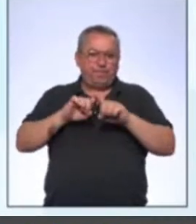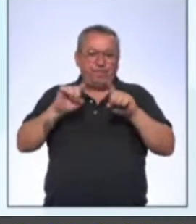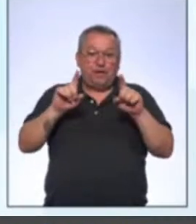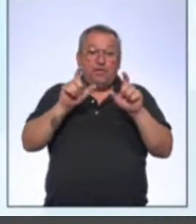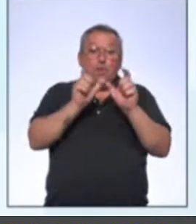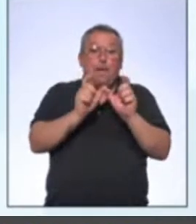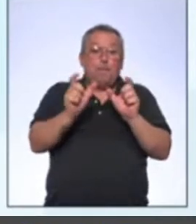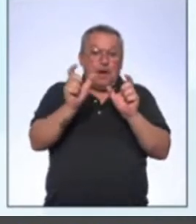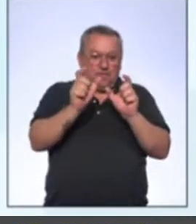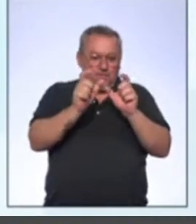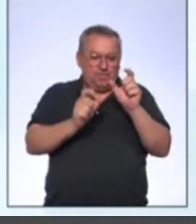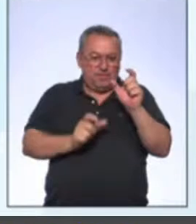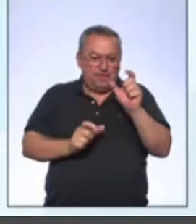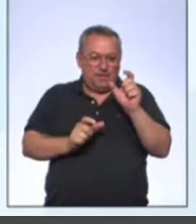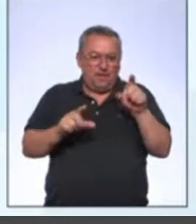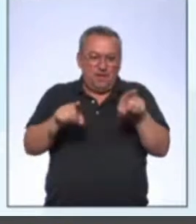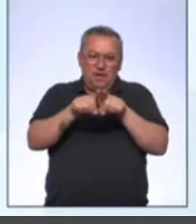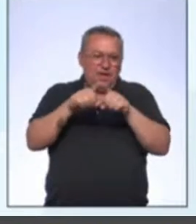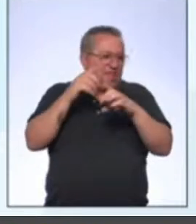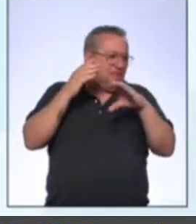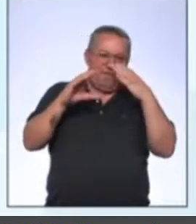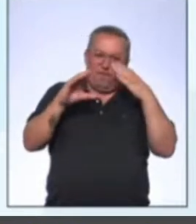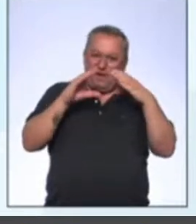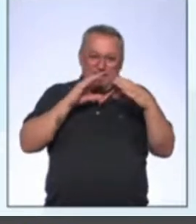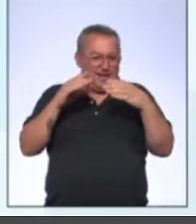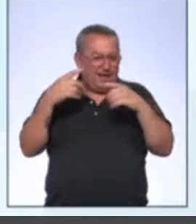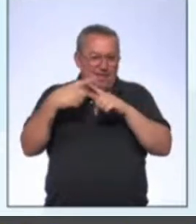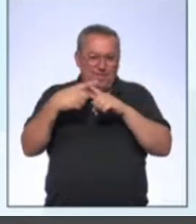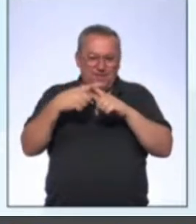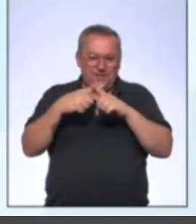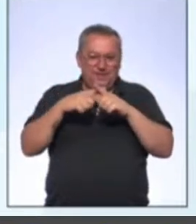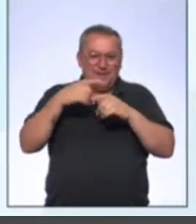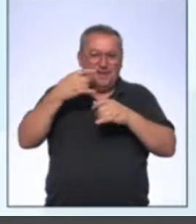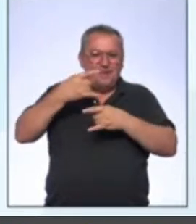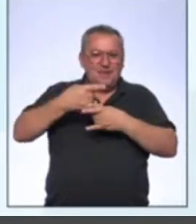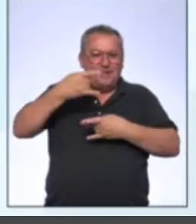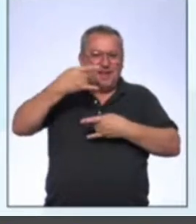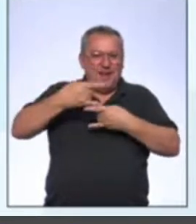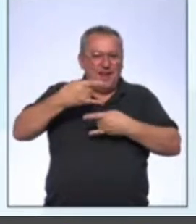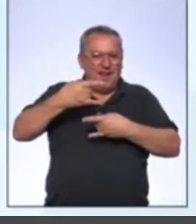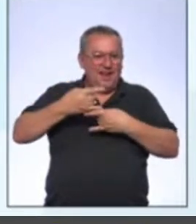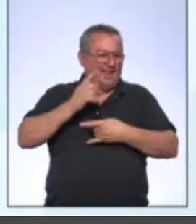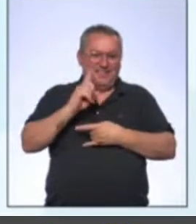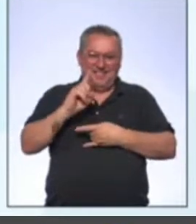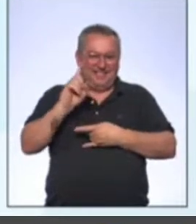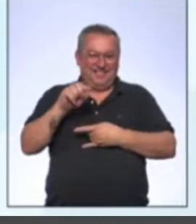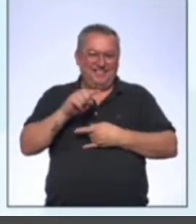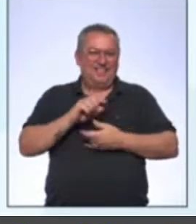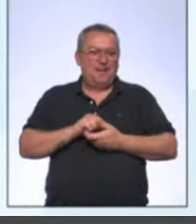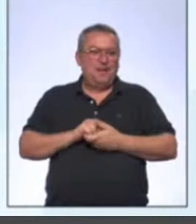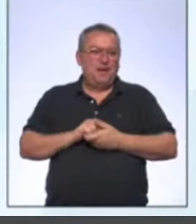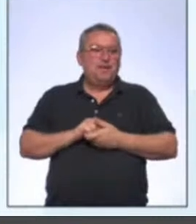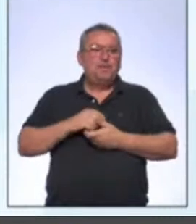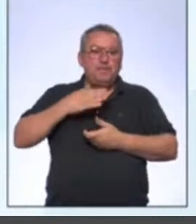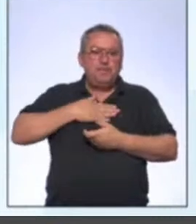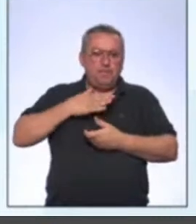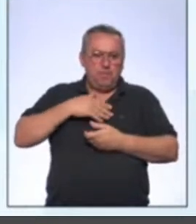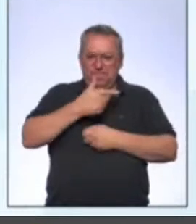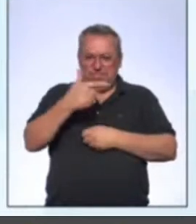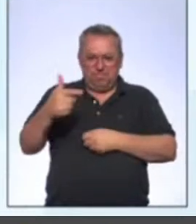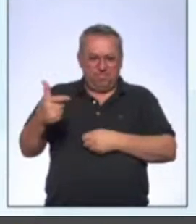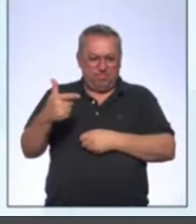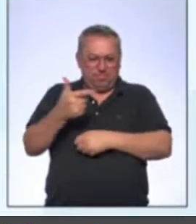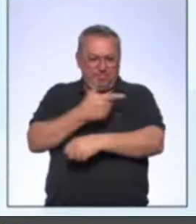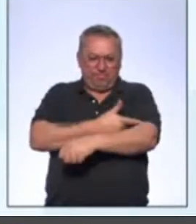um trechinho e é claro que eu não vou cantar, porque essa live não é para isso. Tá lá, ó. Meu pai não tinha